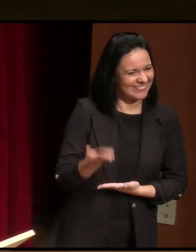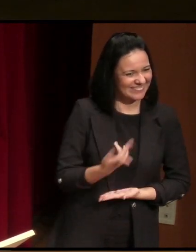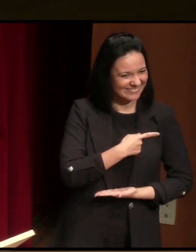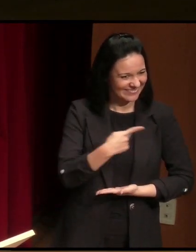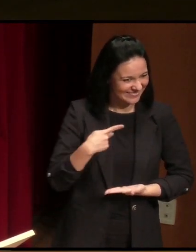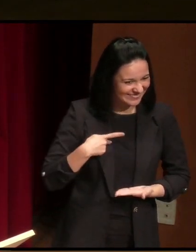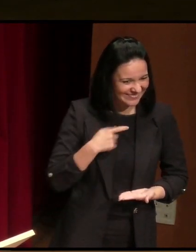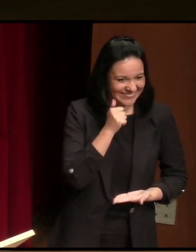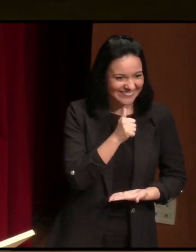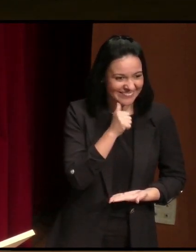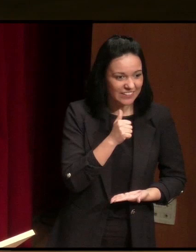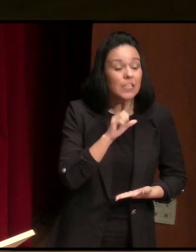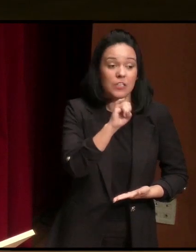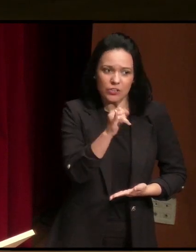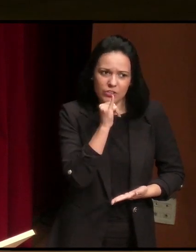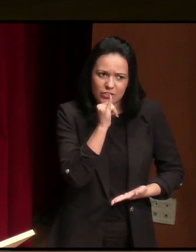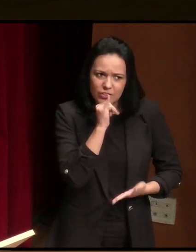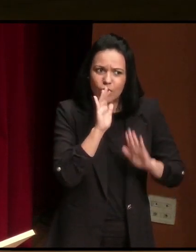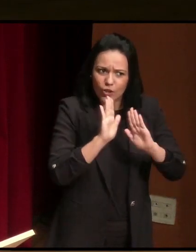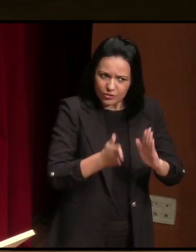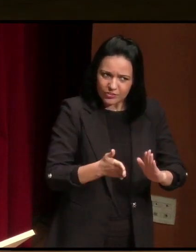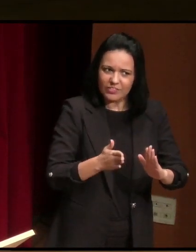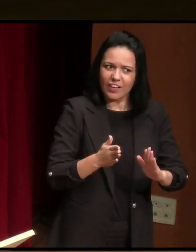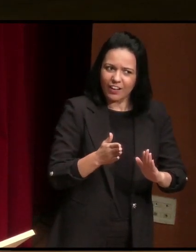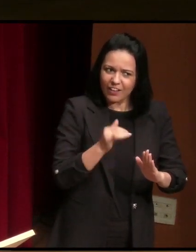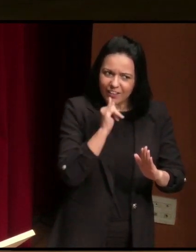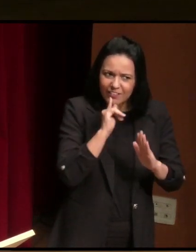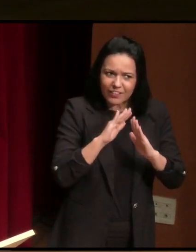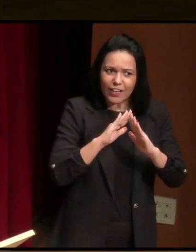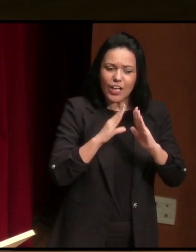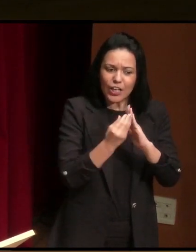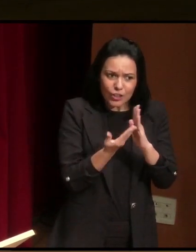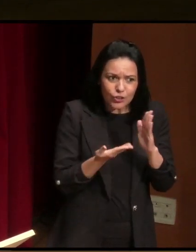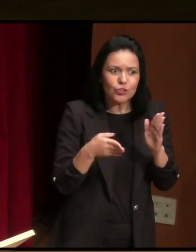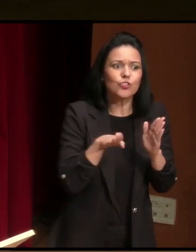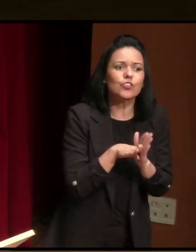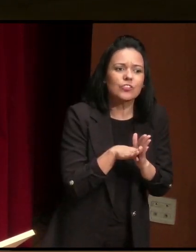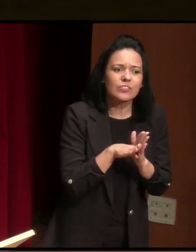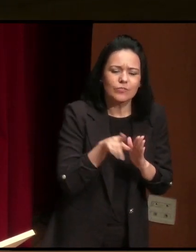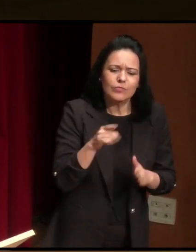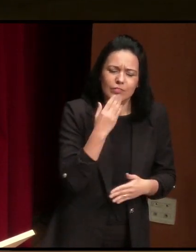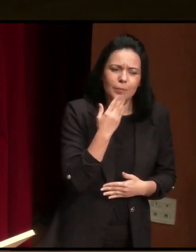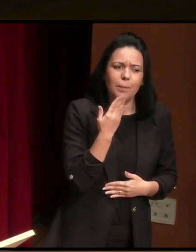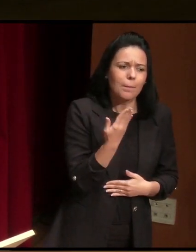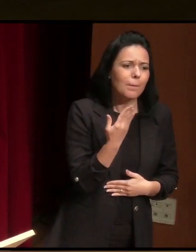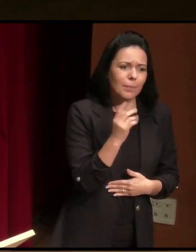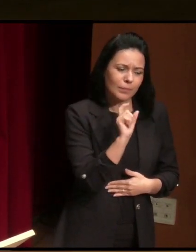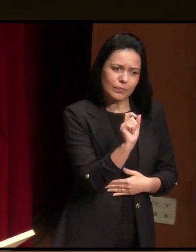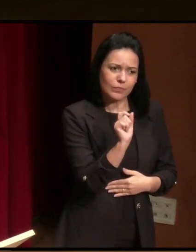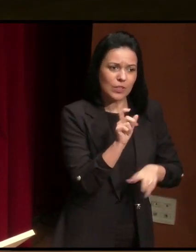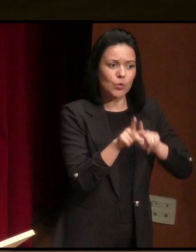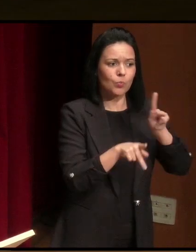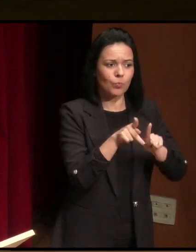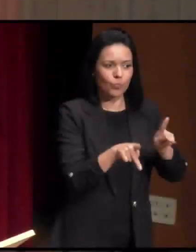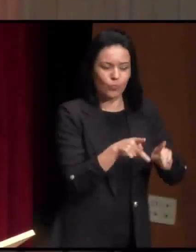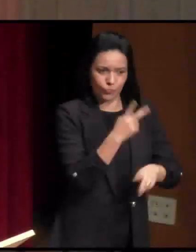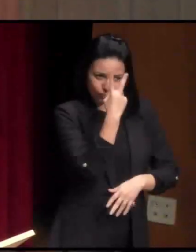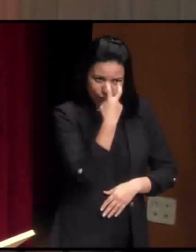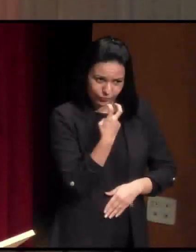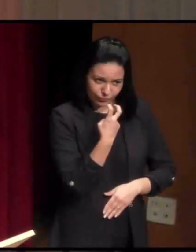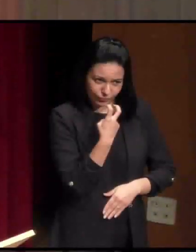aí. Você chegou na igreja da pastora Karen. O que, que você vai pedir para ela para atender a população deficiente